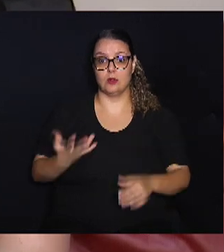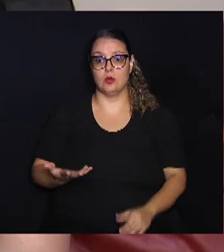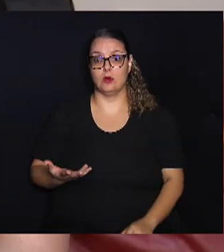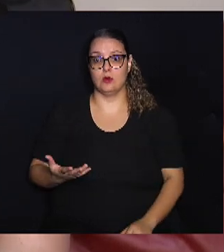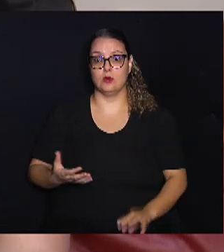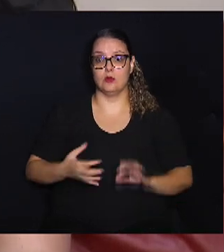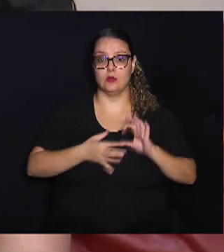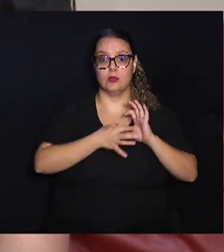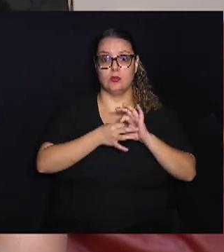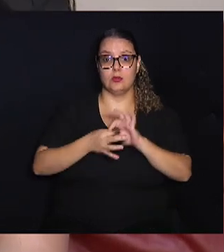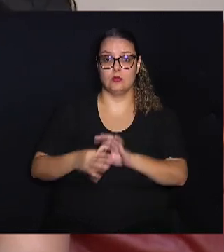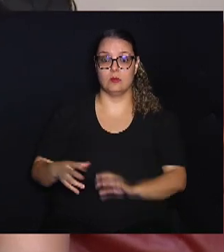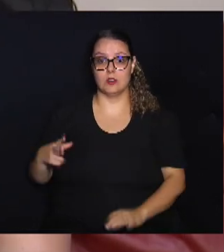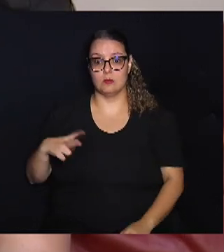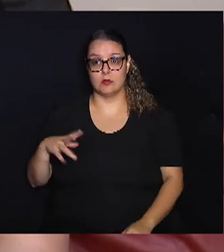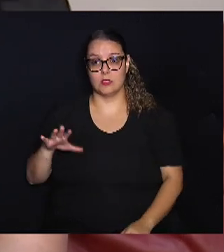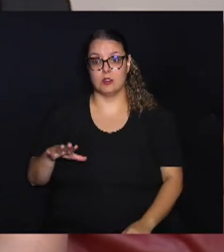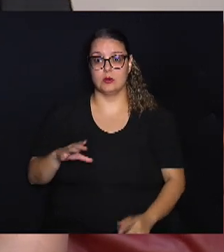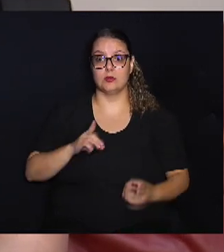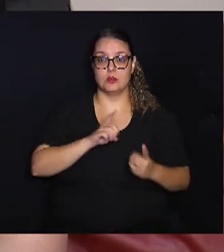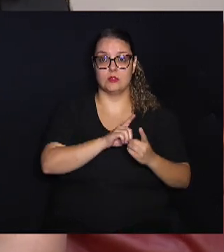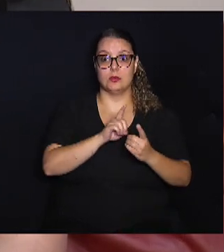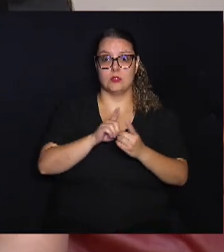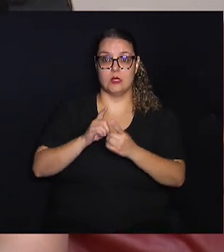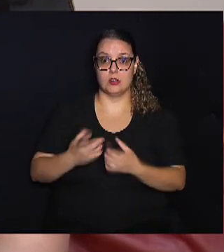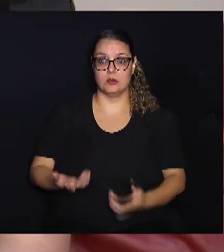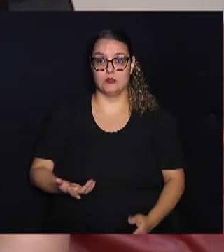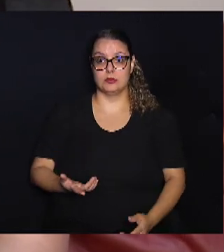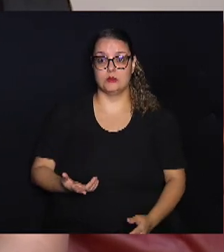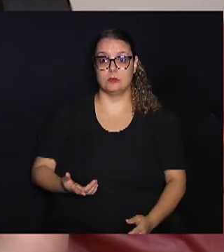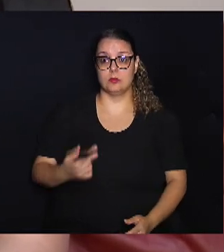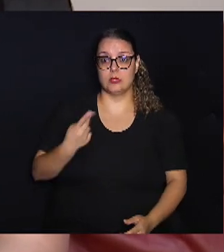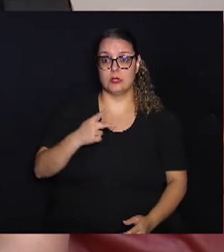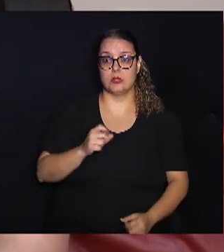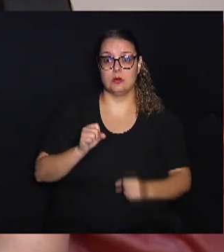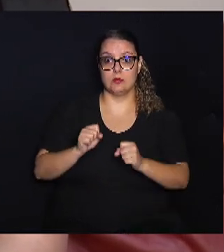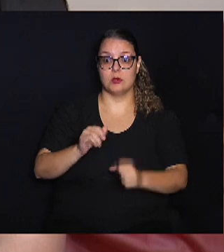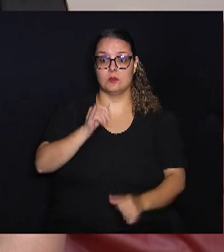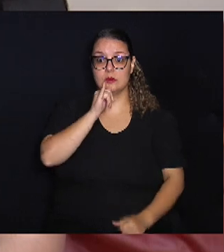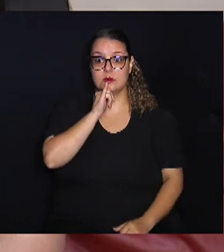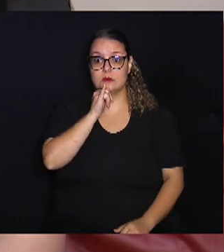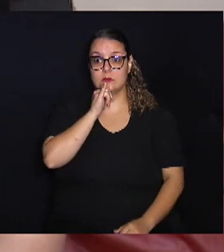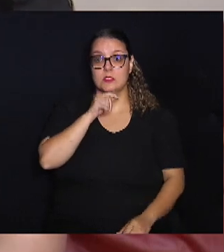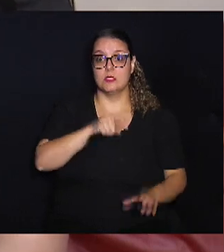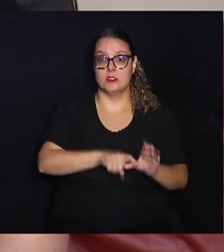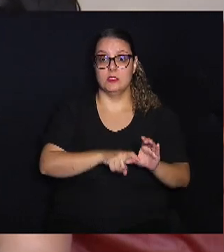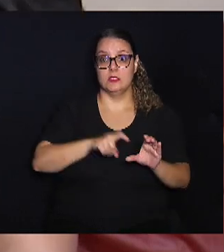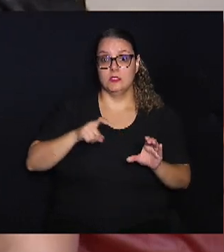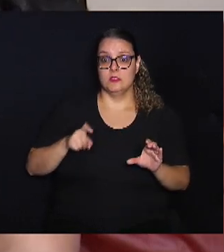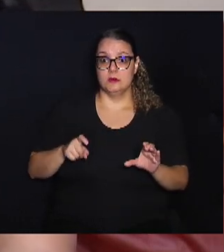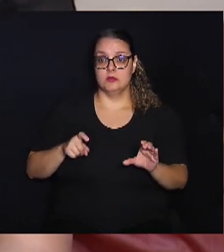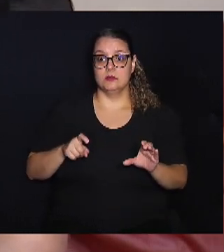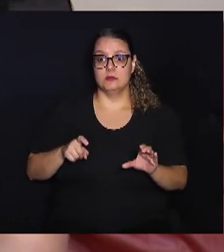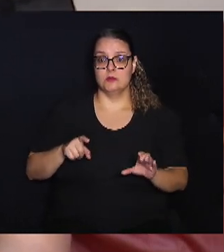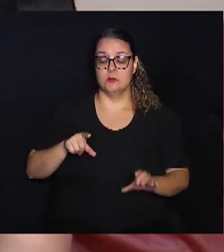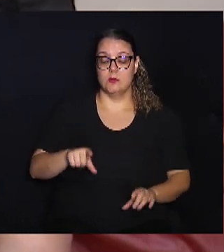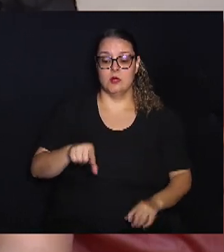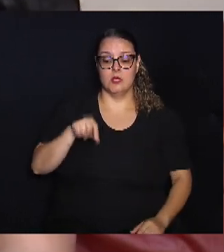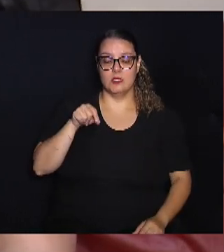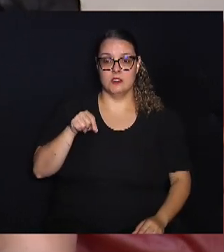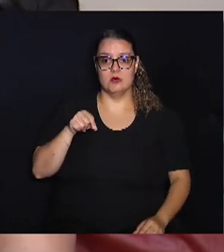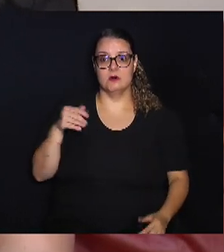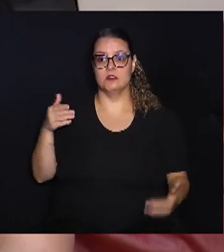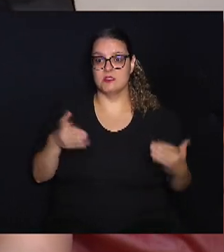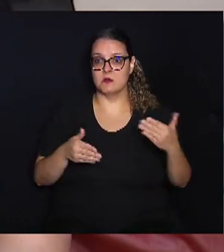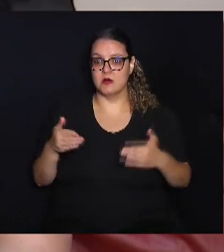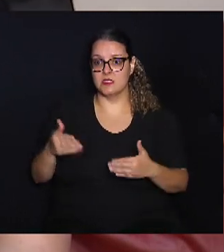contexto mais individualizado de um atendimento, para que ele possa, por exemplo, exercer autonomia no escolher de participar de